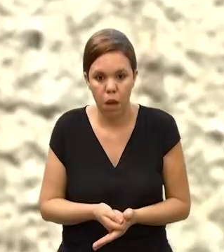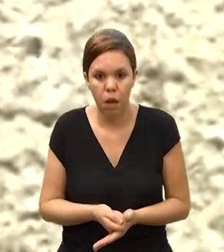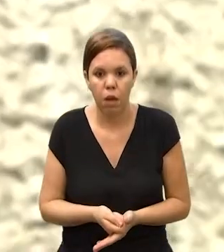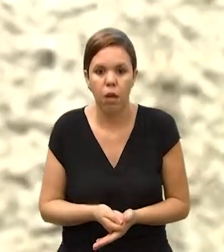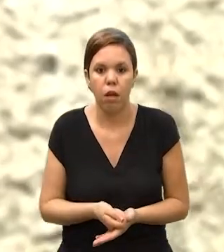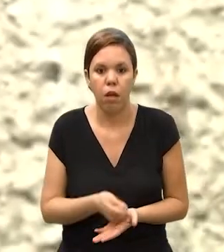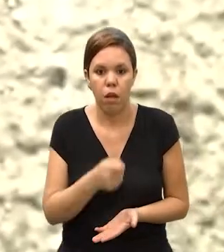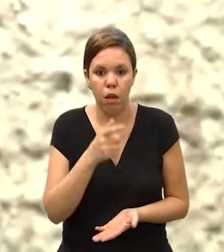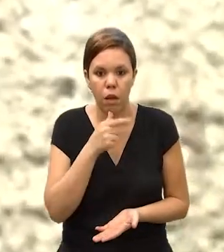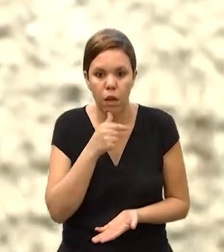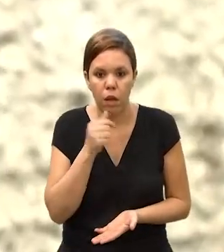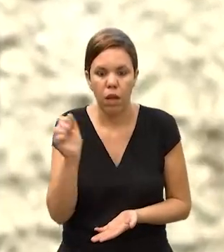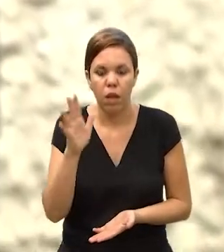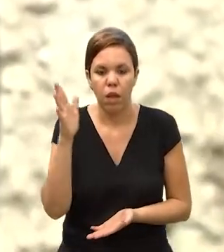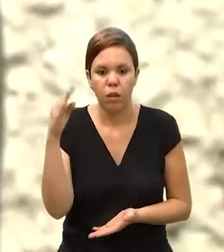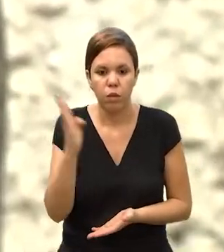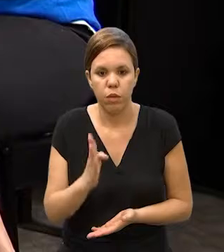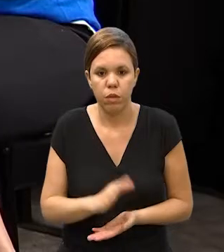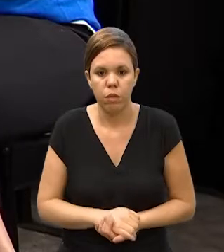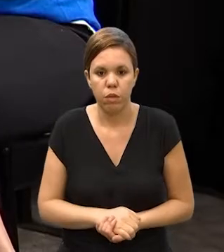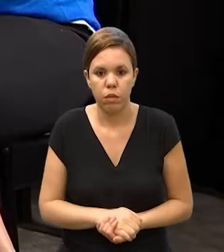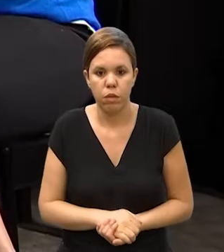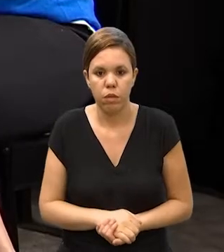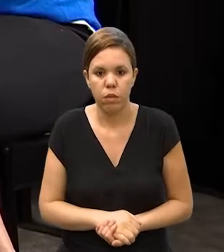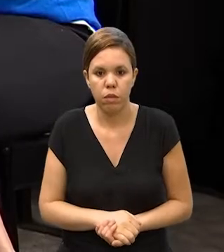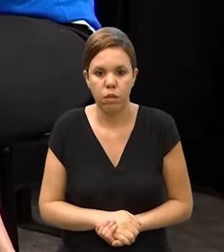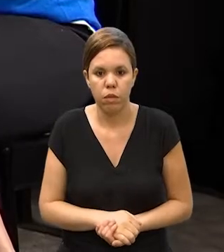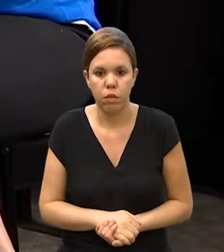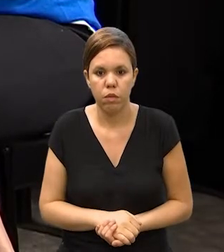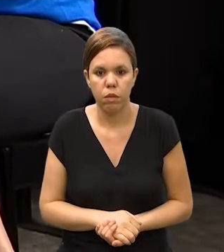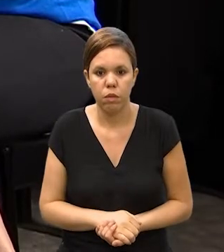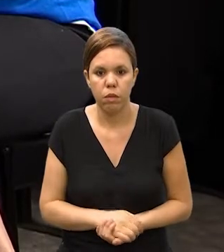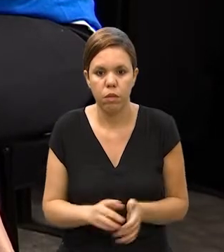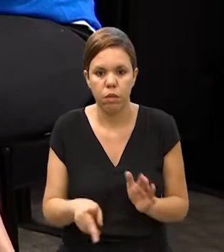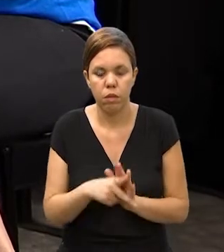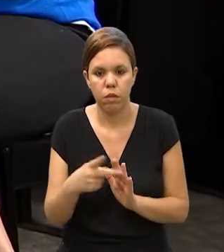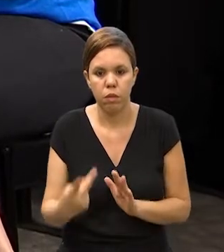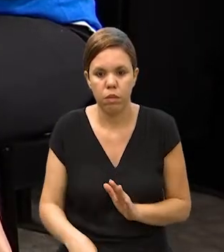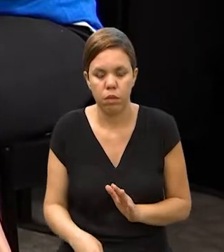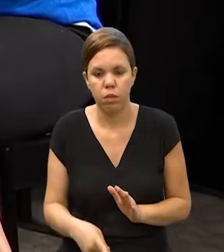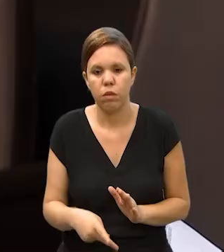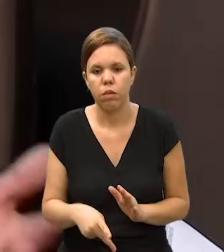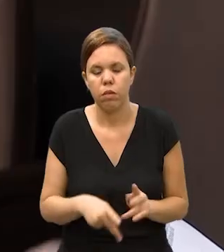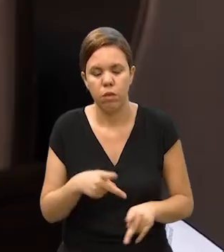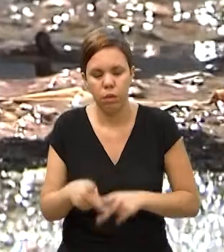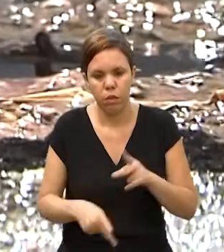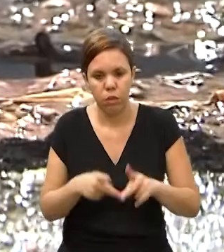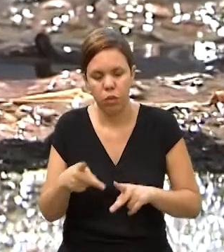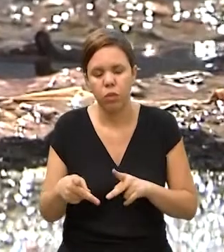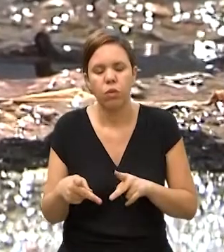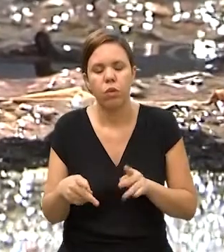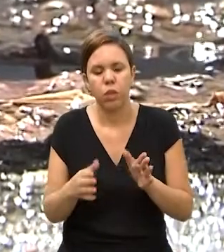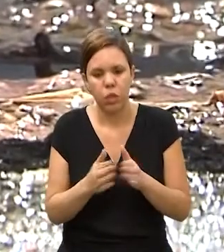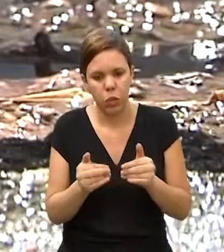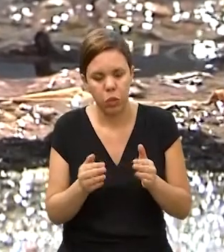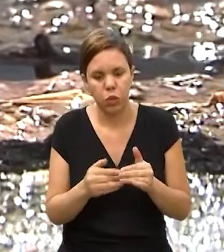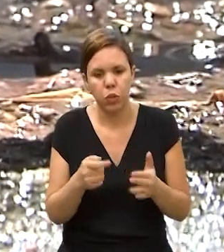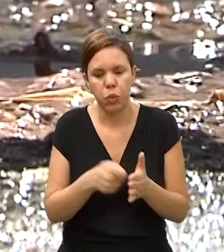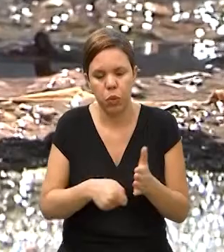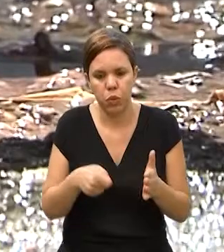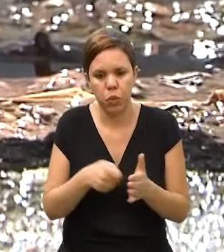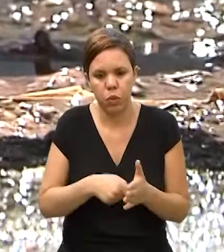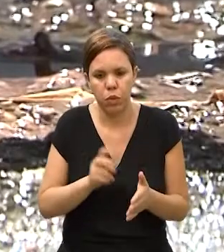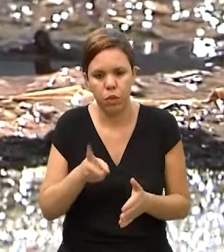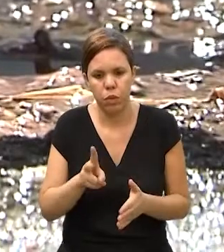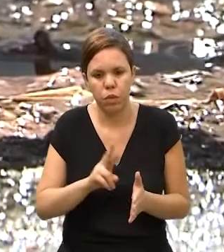a água mais cara do Brasil. E veio da própria população essa demanda? Veio da população, né? A gente sempre